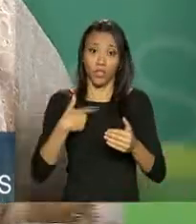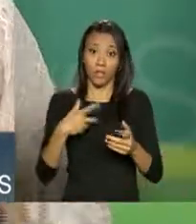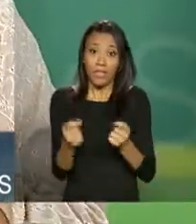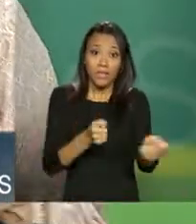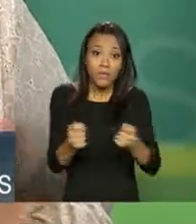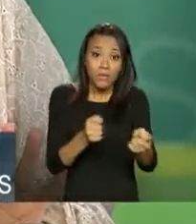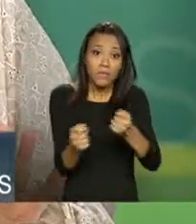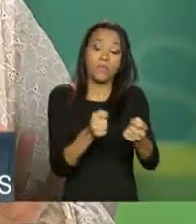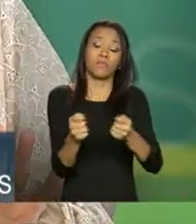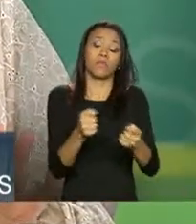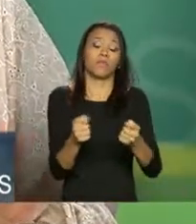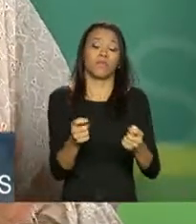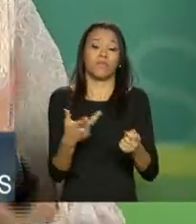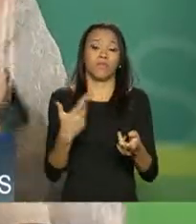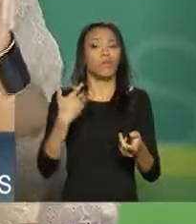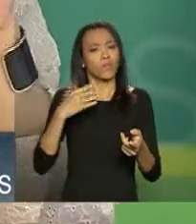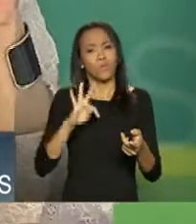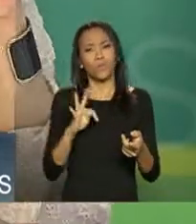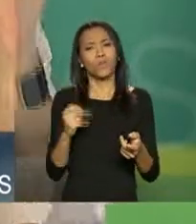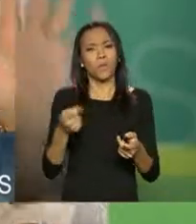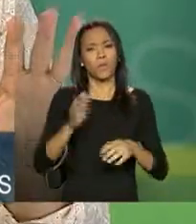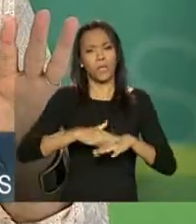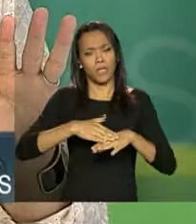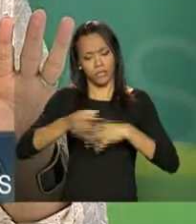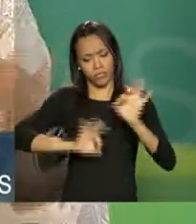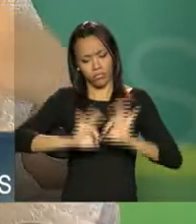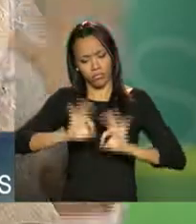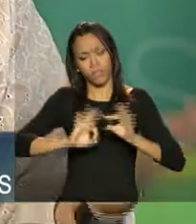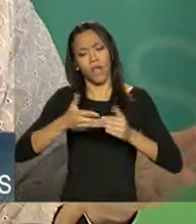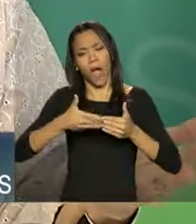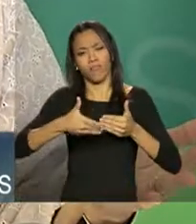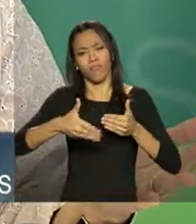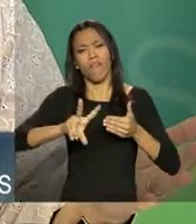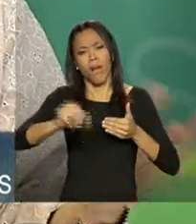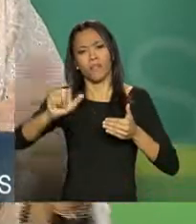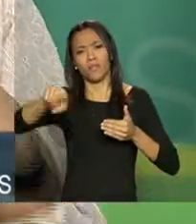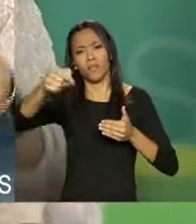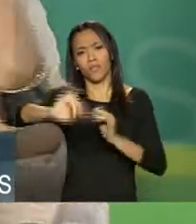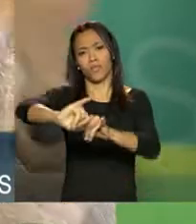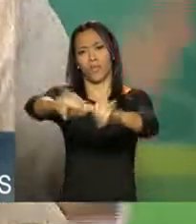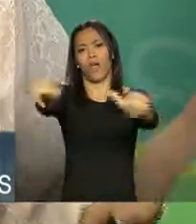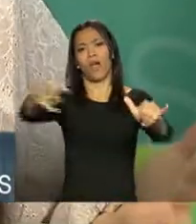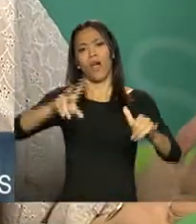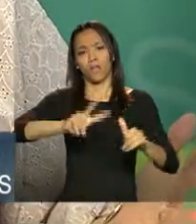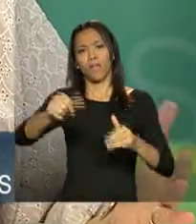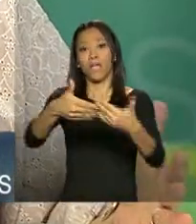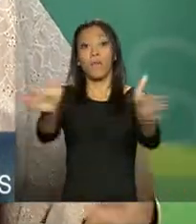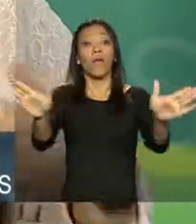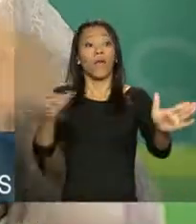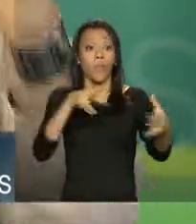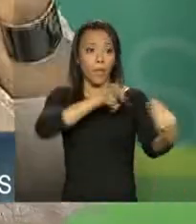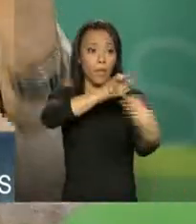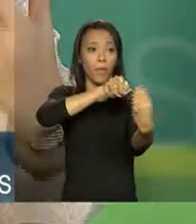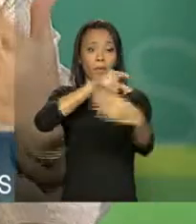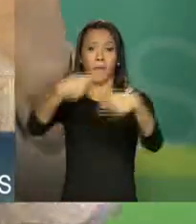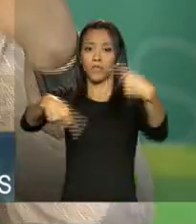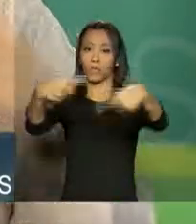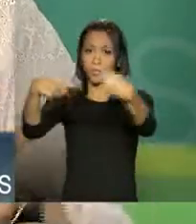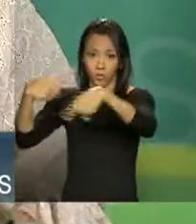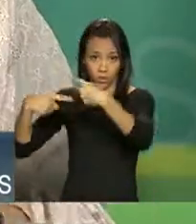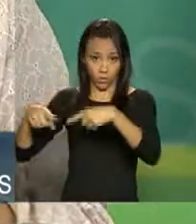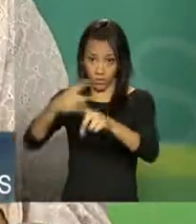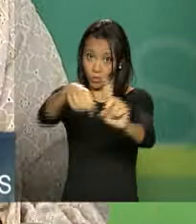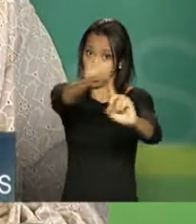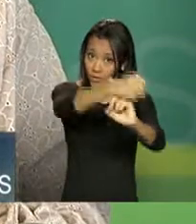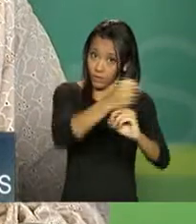tá tudo isso tem curso Então essa questão de Todas serão divulgadas no momento correto debatidos com a sociedade e o caminho